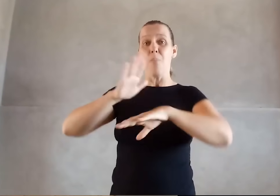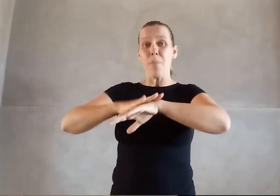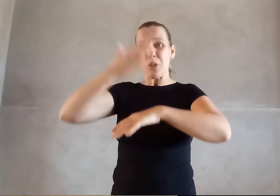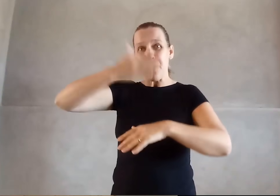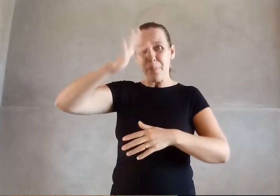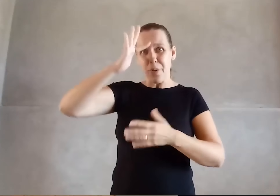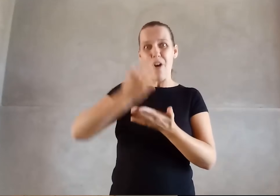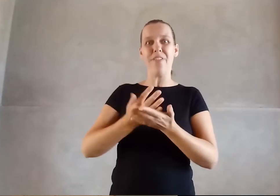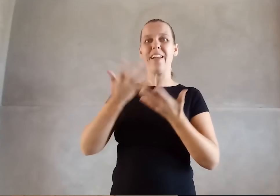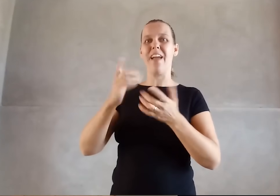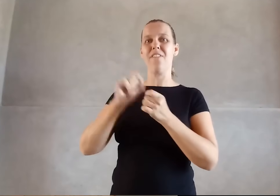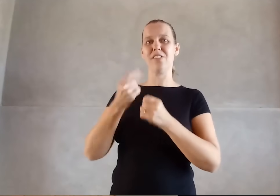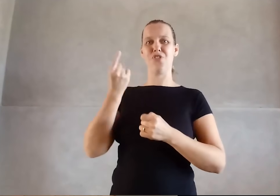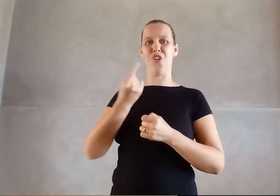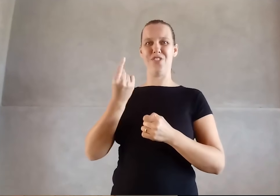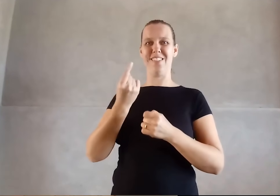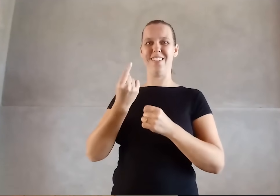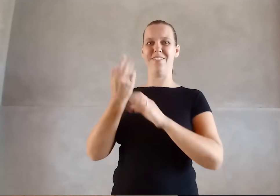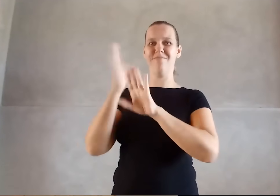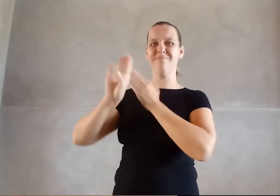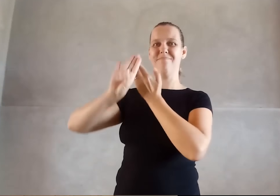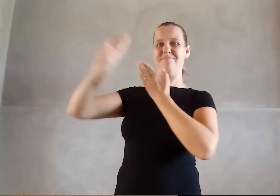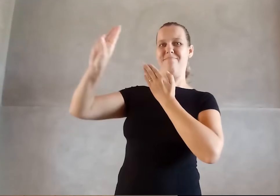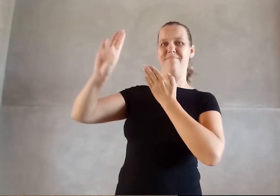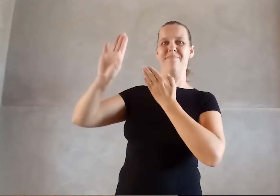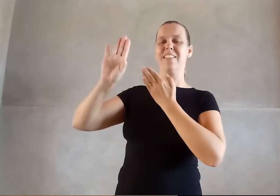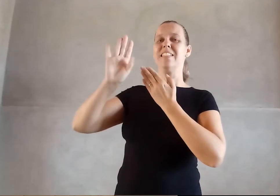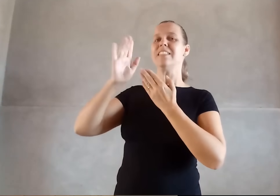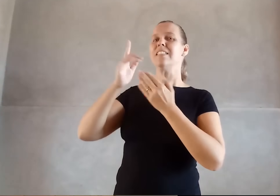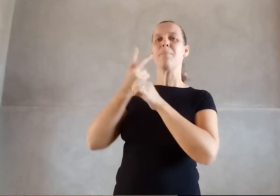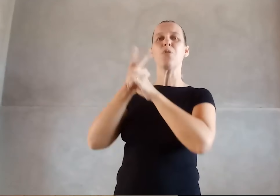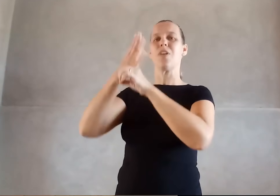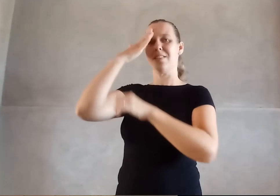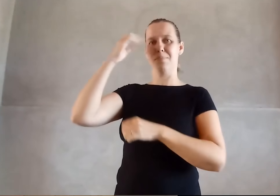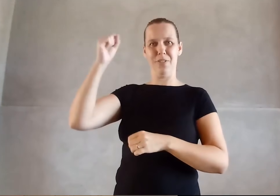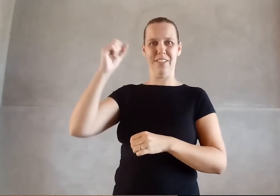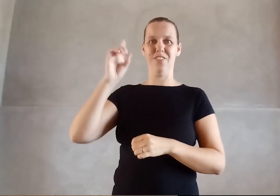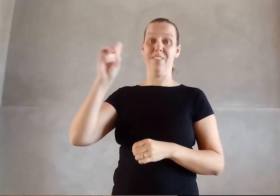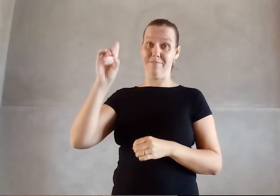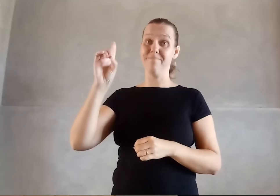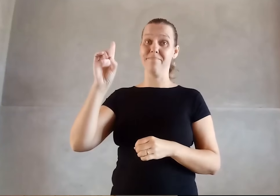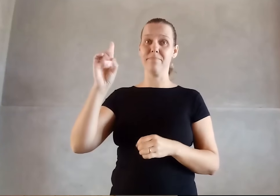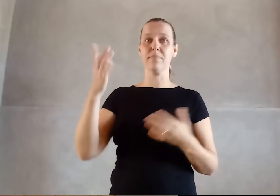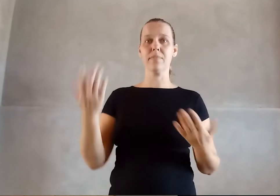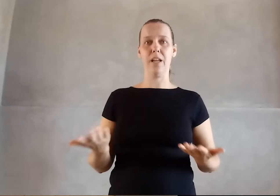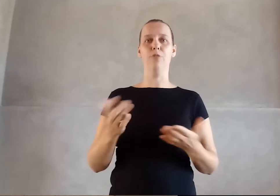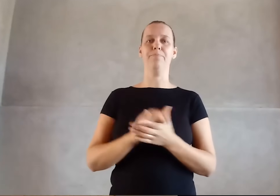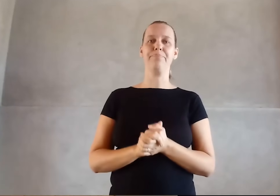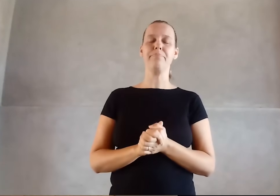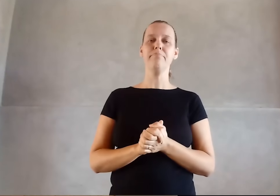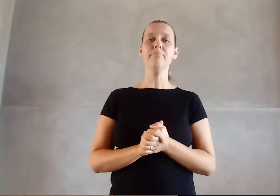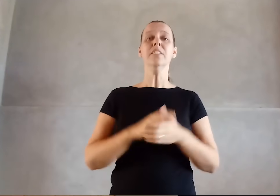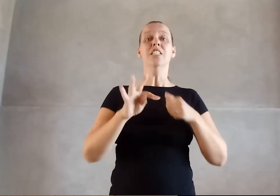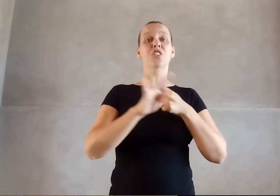Deus. No momento de provação, tentar agir por mim mesmo, sem sabedoria, com conhecimento, mas sem sabedoria. Eu quero dizer